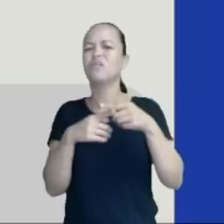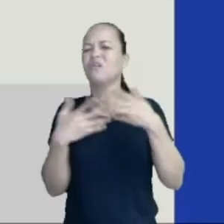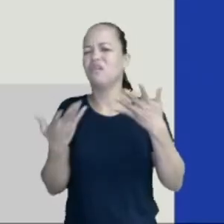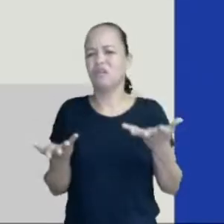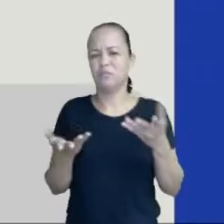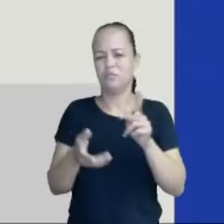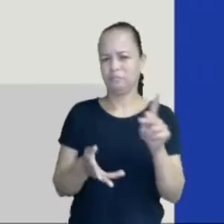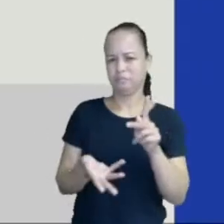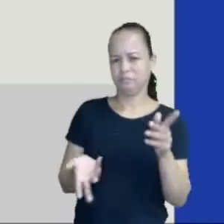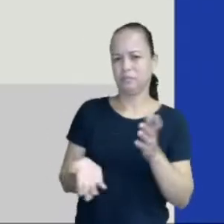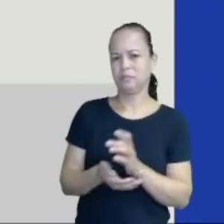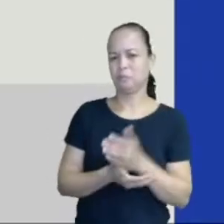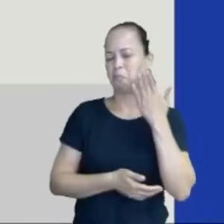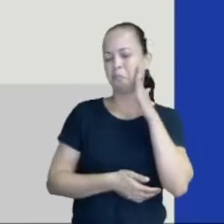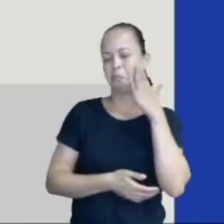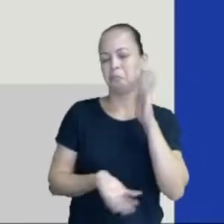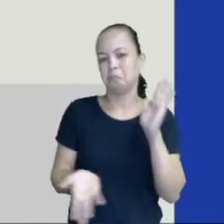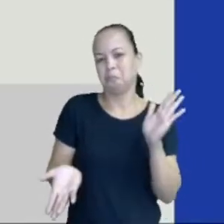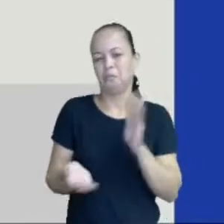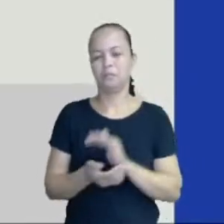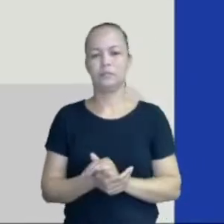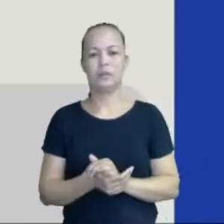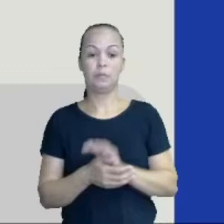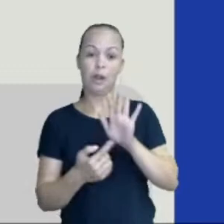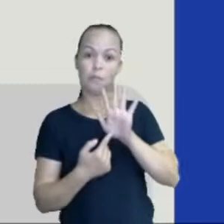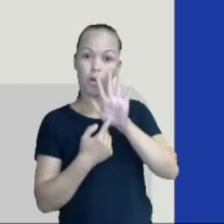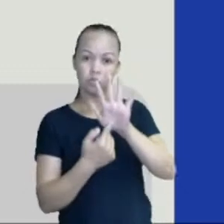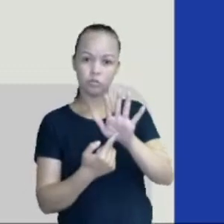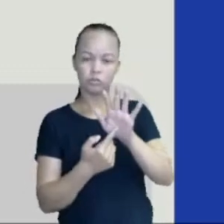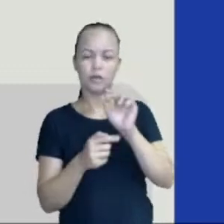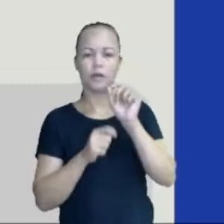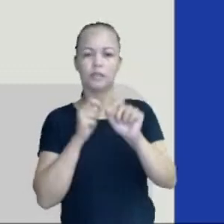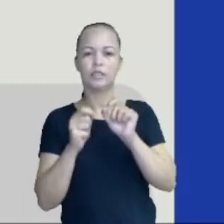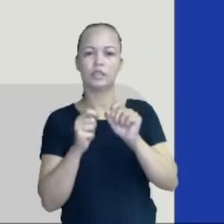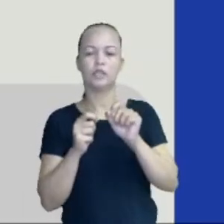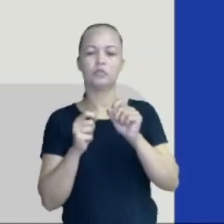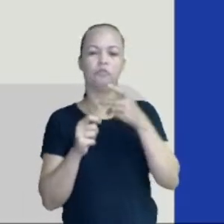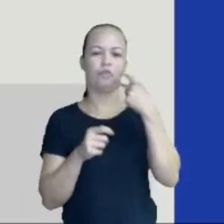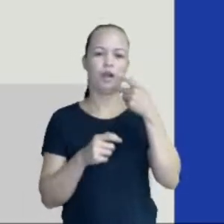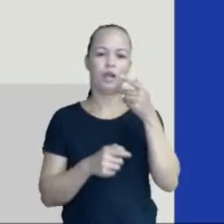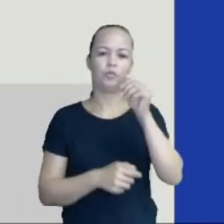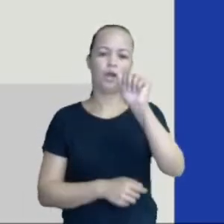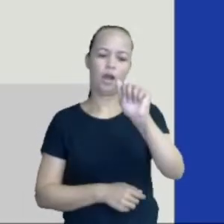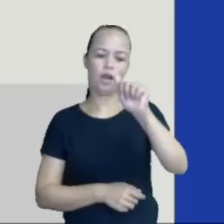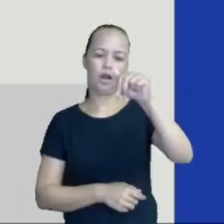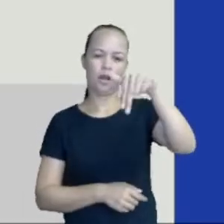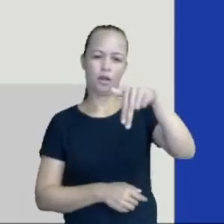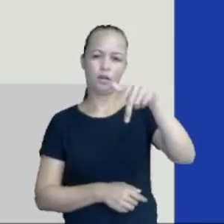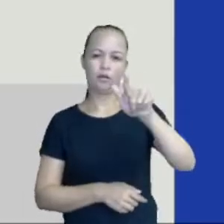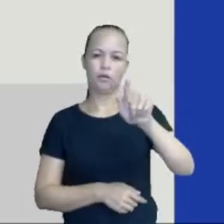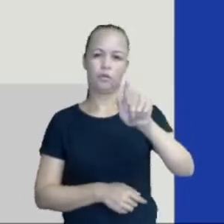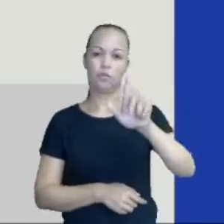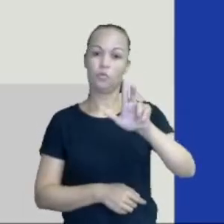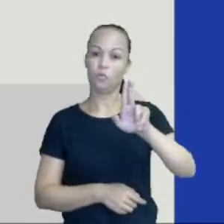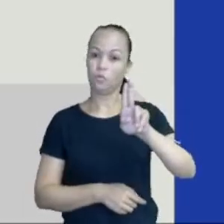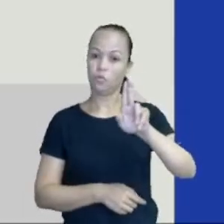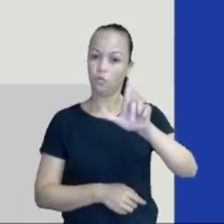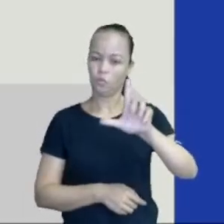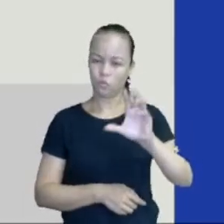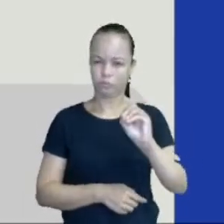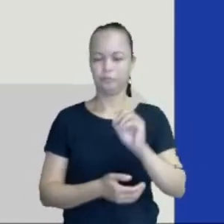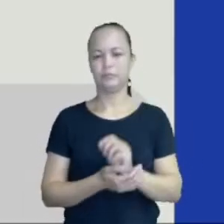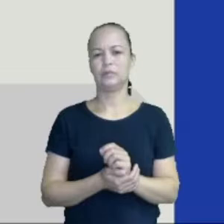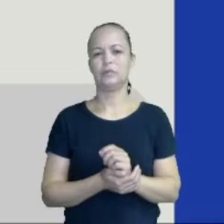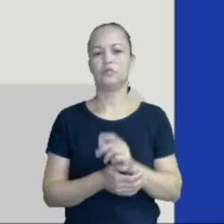Por quê, professora? Eu não entendi. Para identificar que eu estou tratando de ângulo, tá? Quando eu tratar só